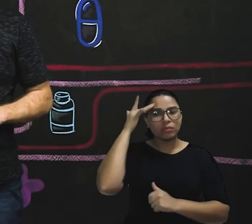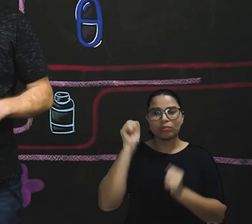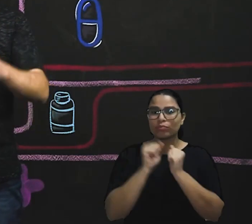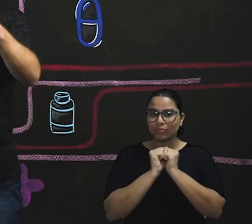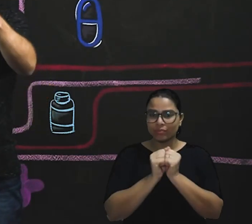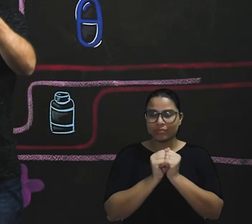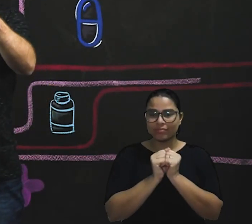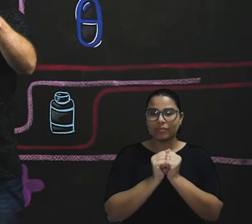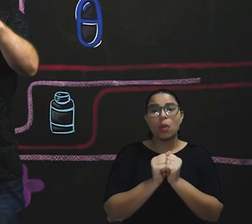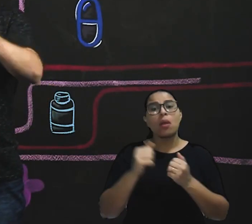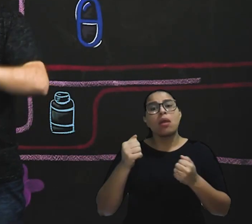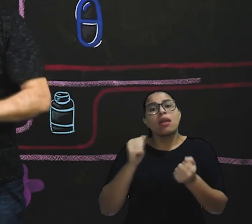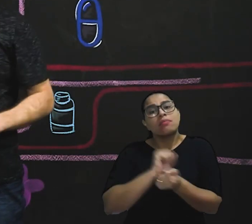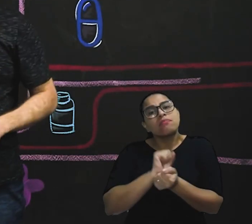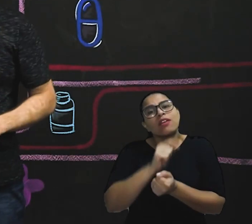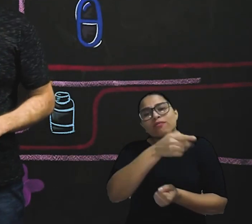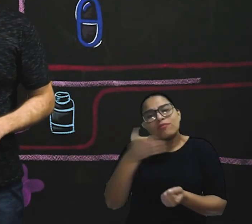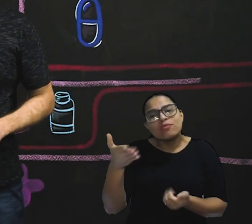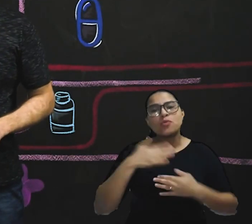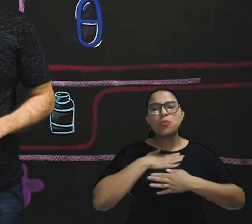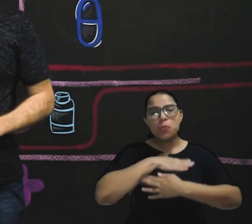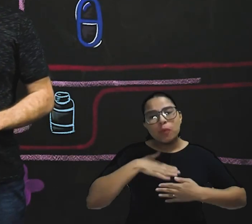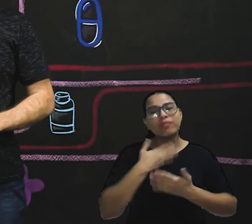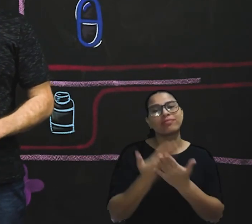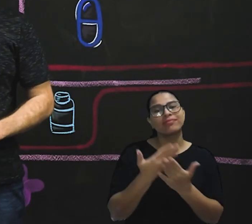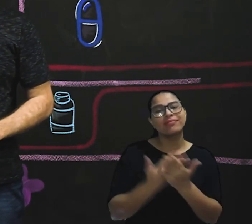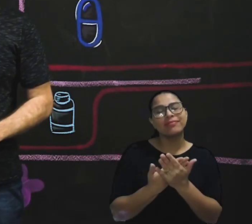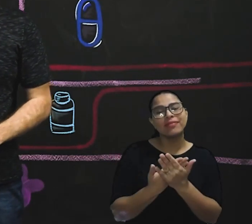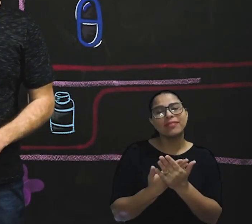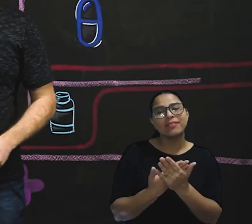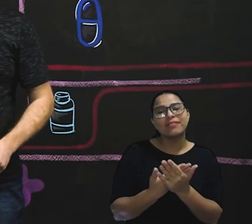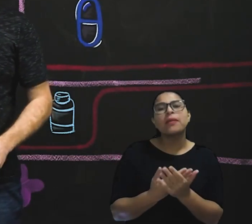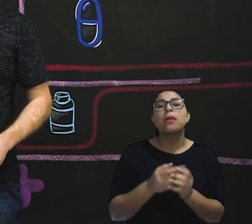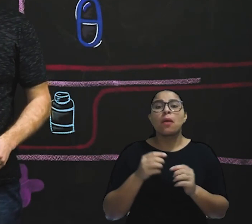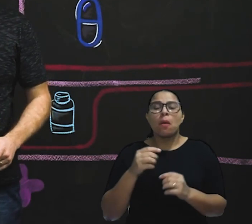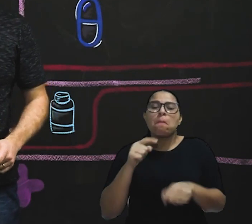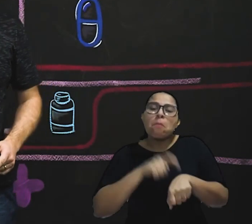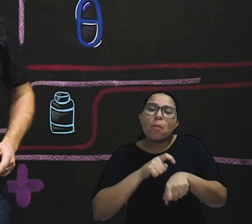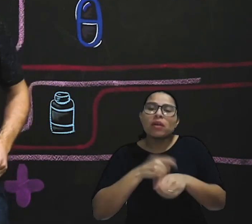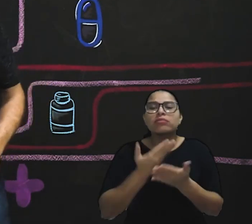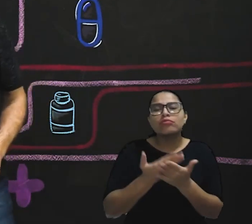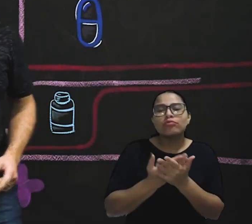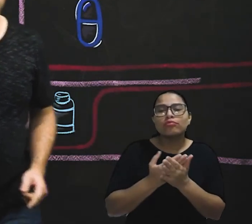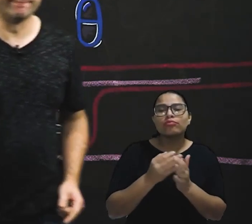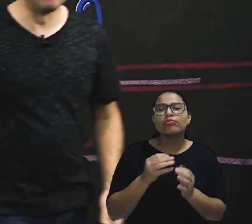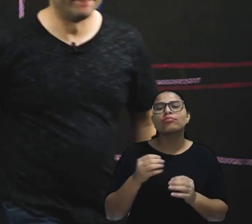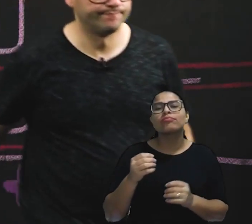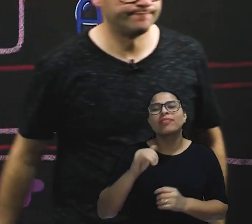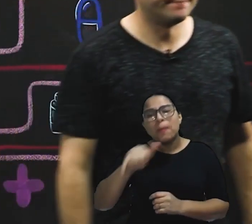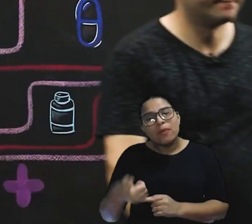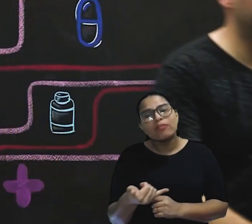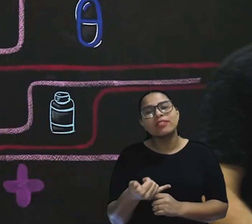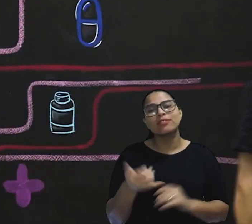ficando por aqui, desejando a você um ótimo momento de estudos. Muito obrigado por ter assistido essa aula e tchau, tchau!